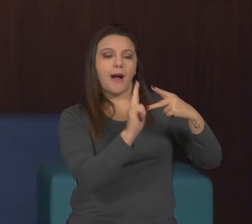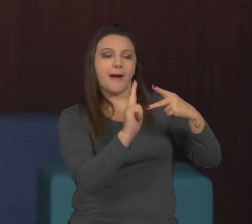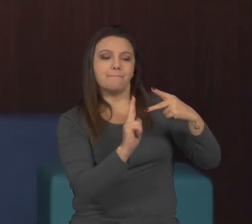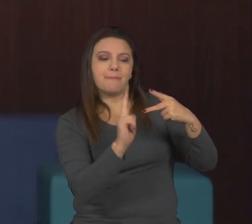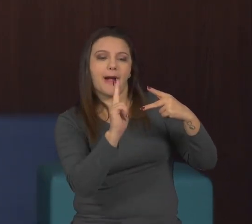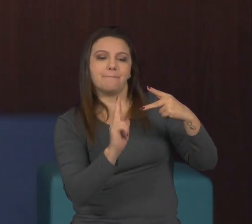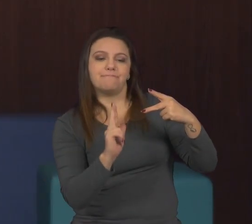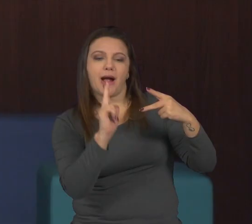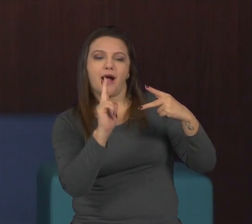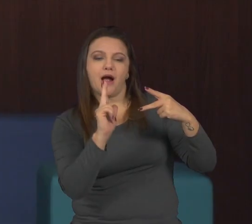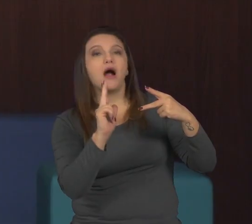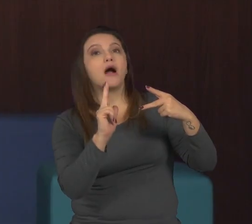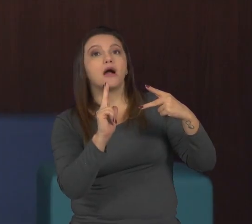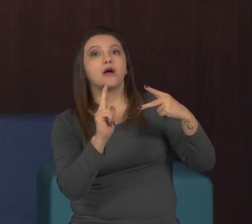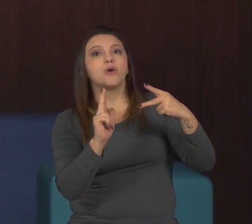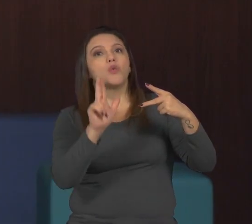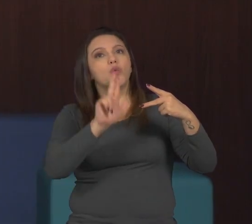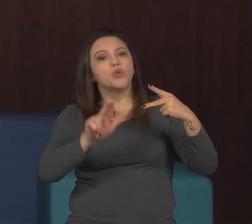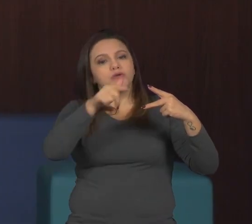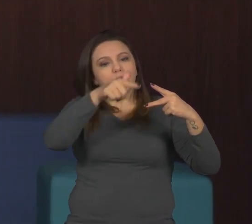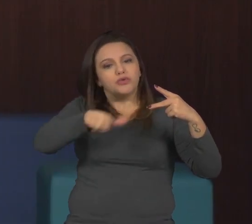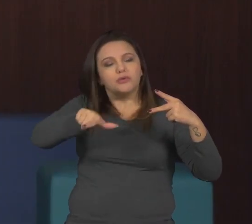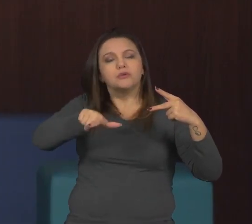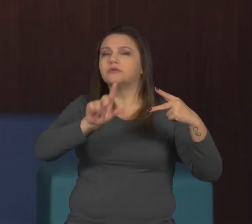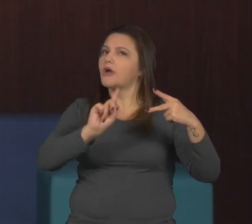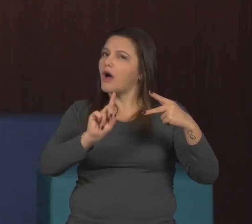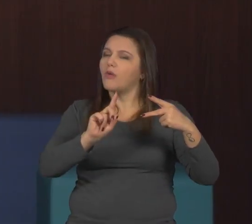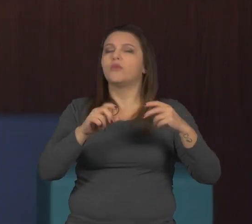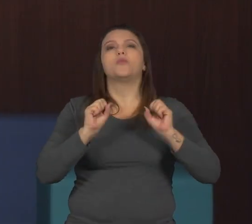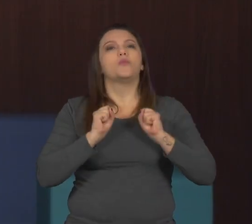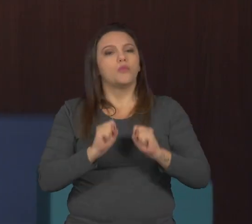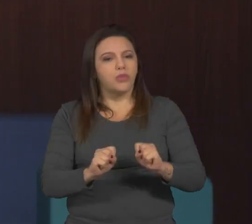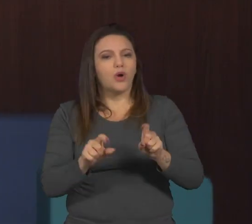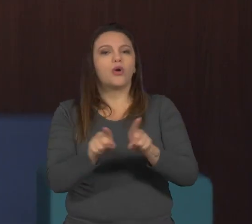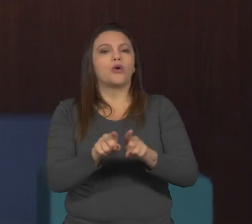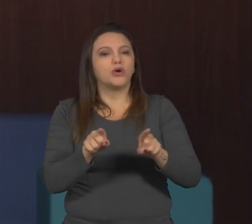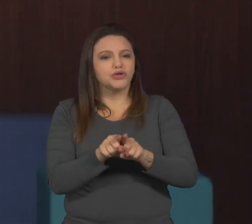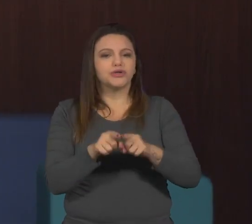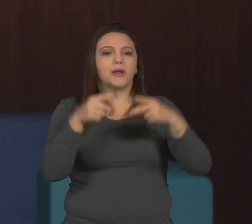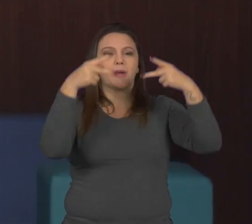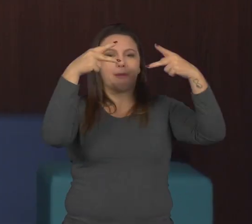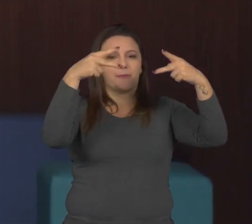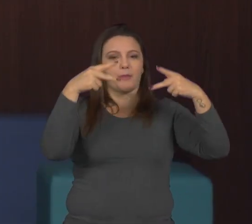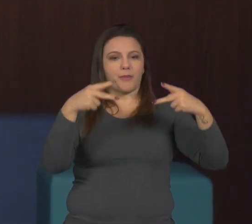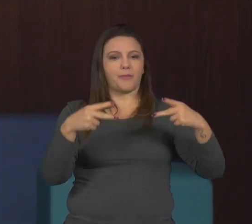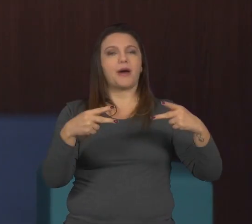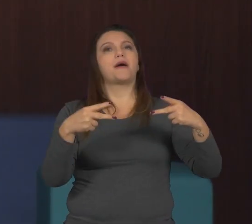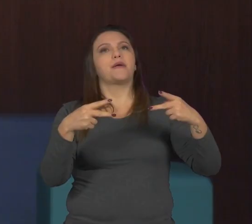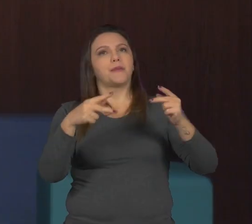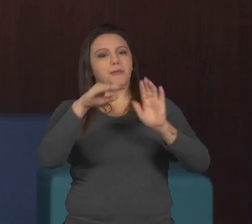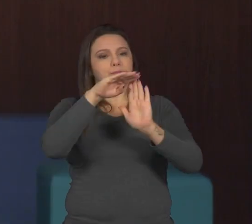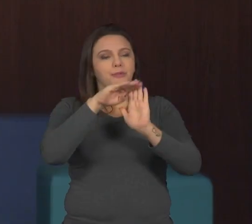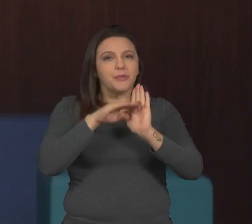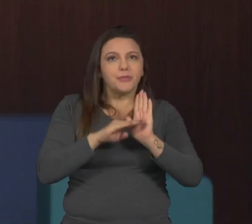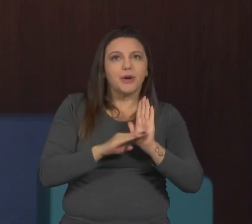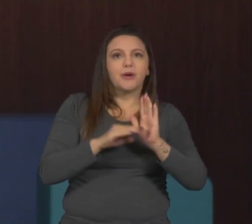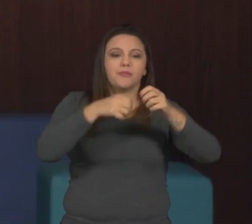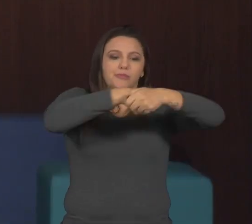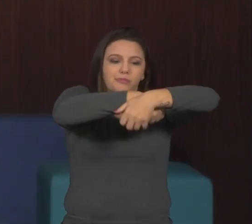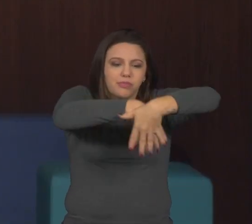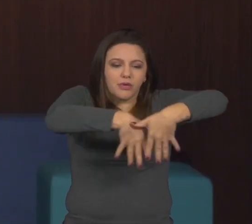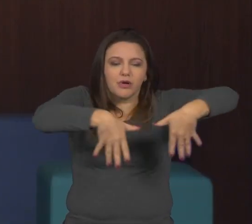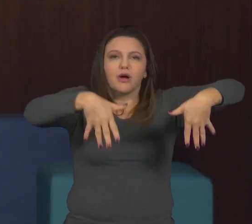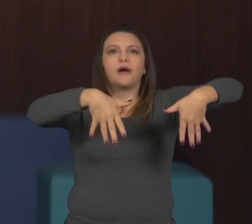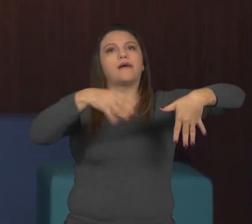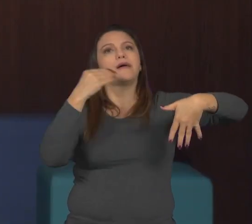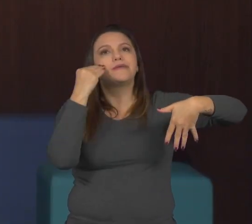Software significa qualquer artefato, então requisitos, arquitetura, casos de teste, então qualquer artefato que